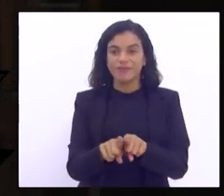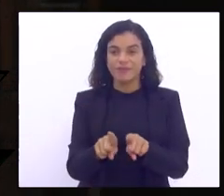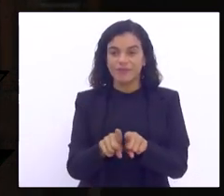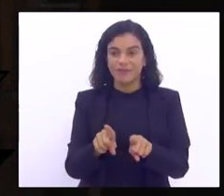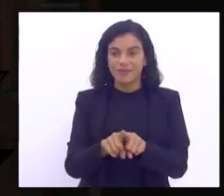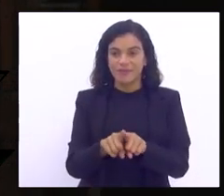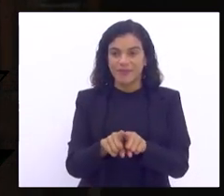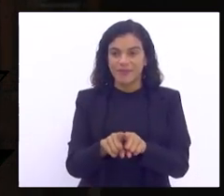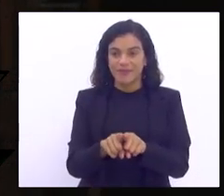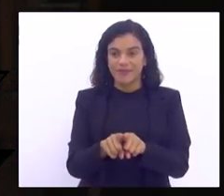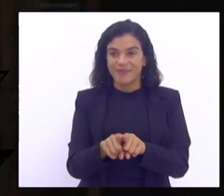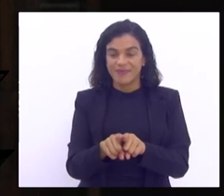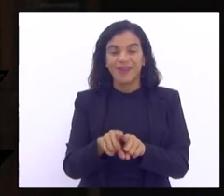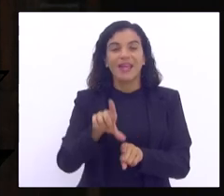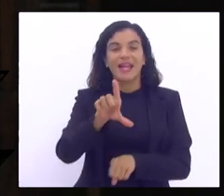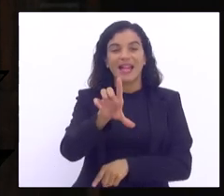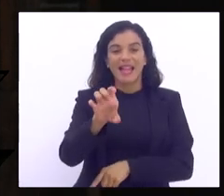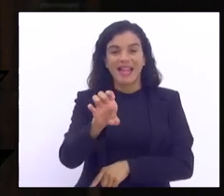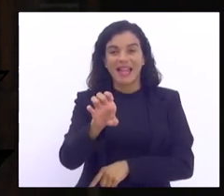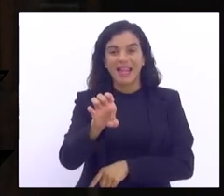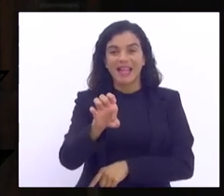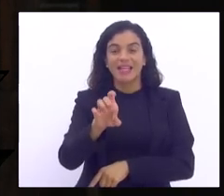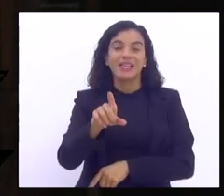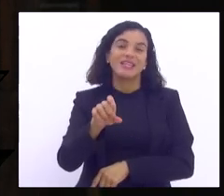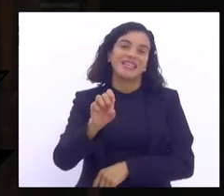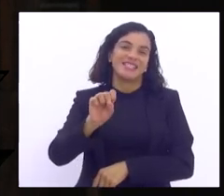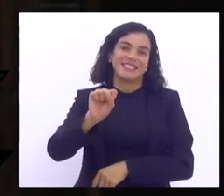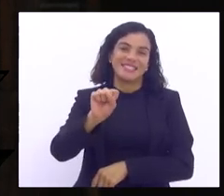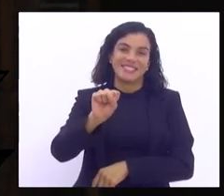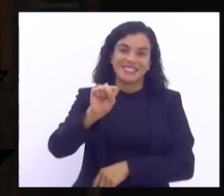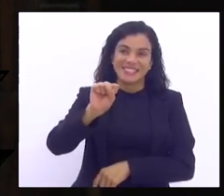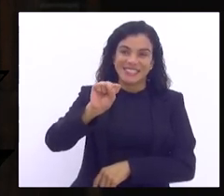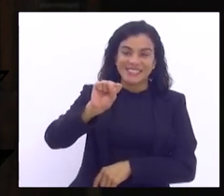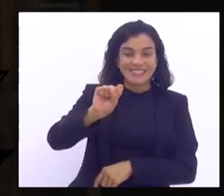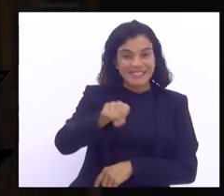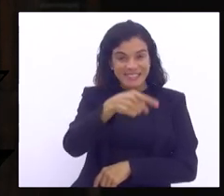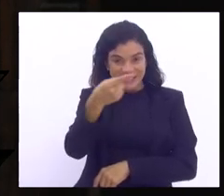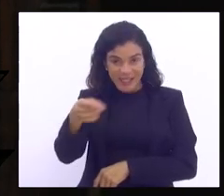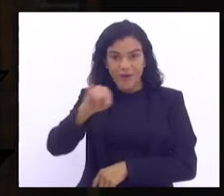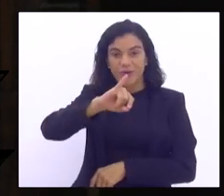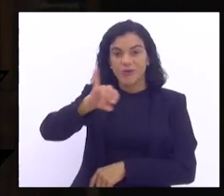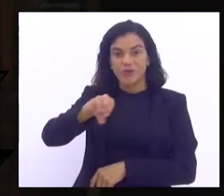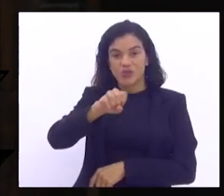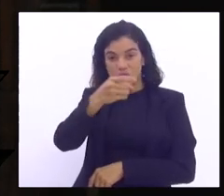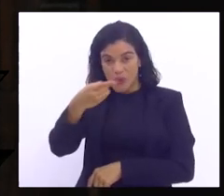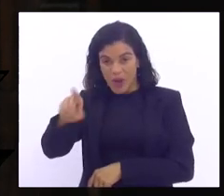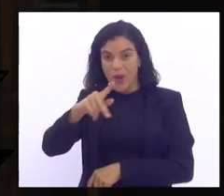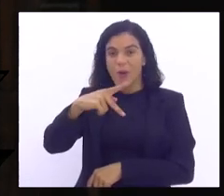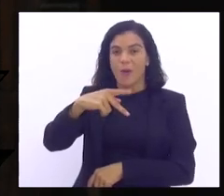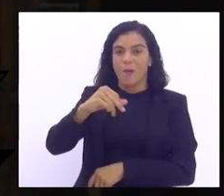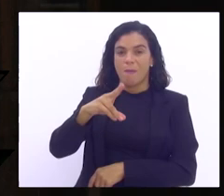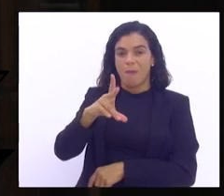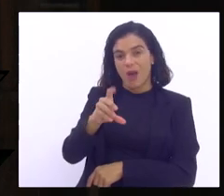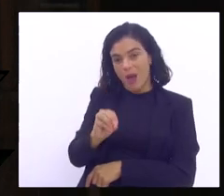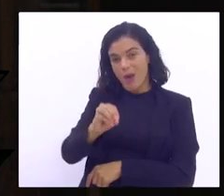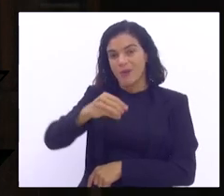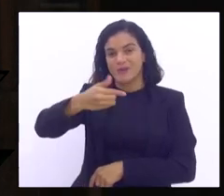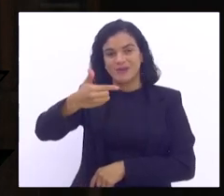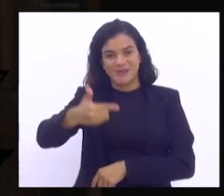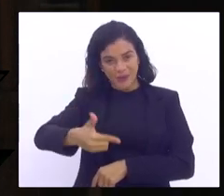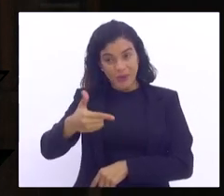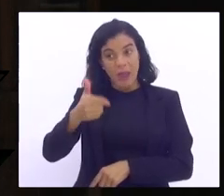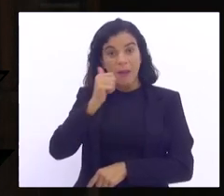last but not least, por último, São João Paulo II, também. A mãe dele esteve em risco, poderia ter